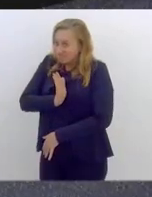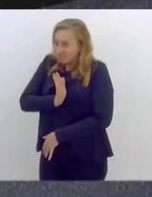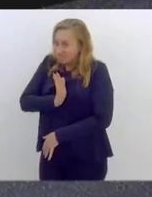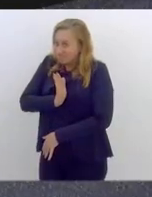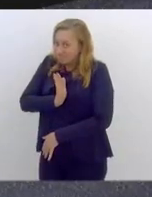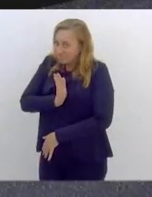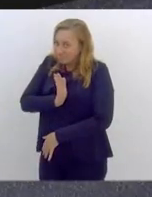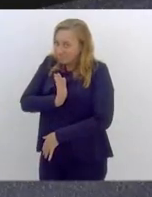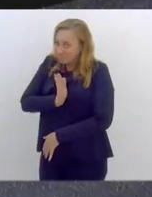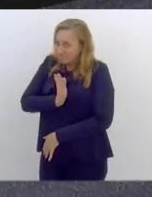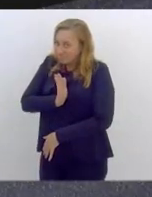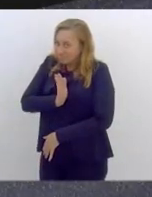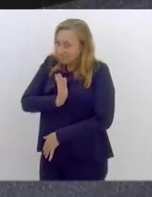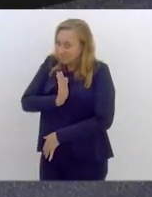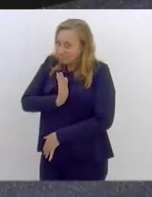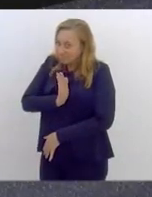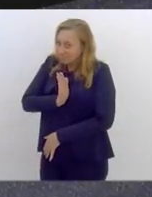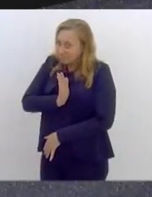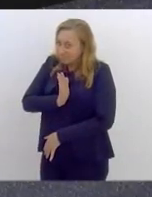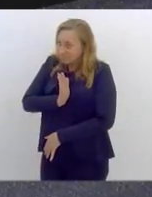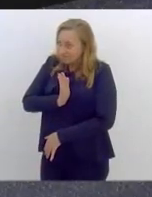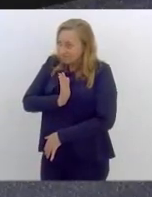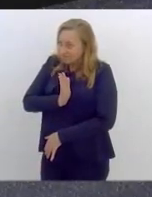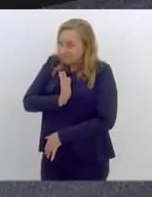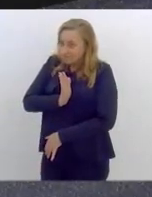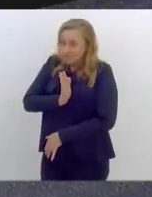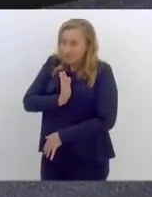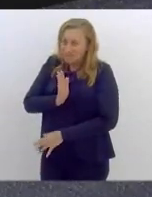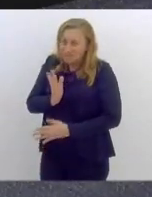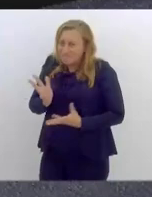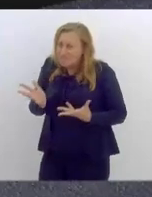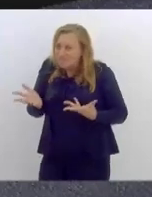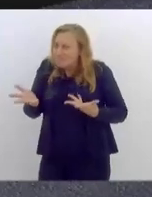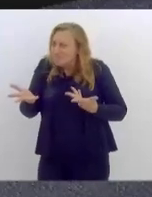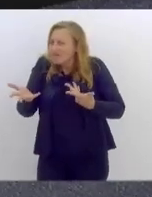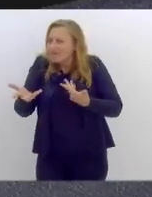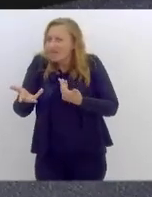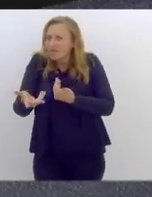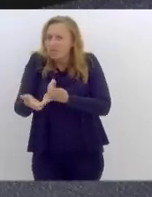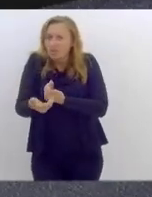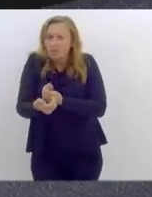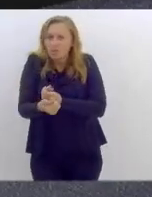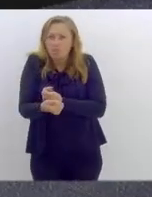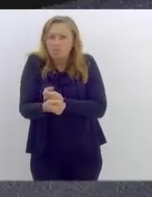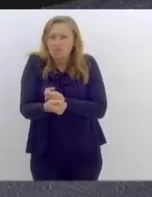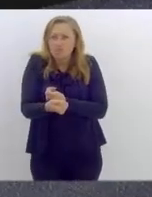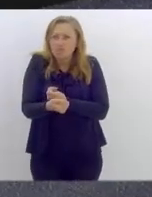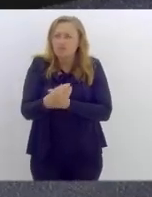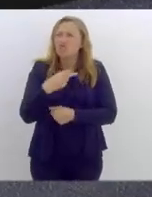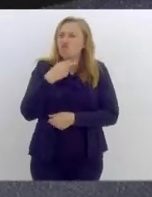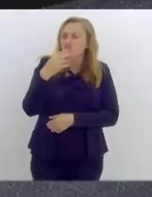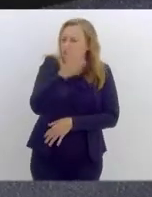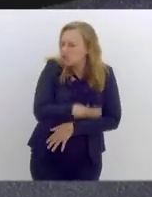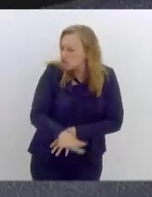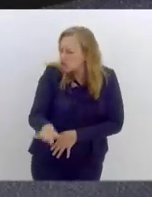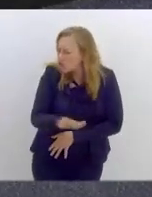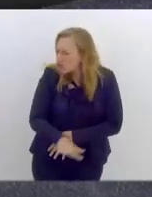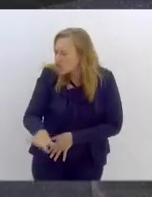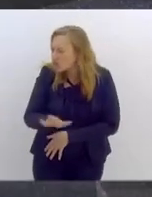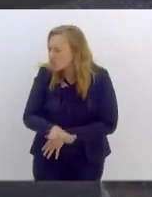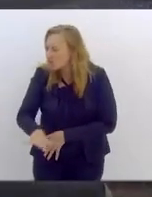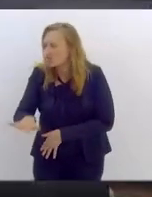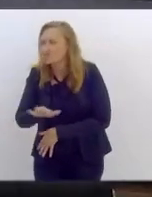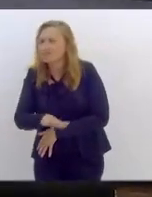Meu coração é uma mariposa. Quando menino cantei como vós, meninos bons do prado.